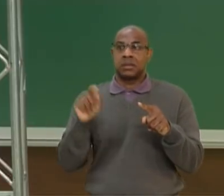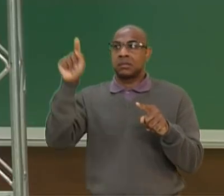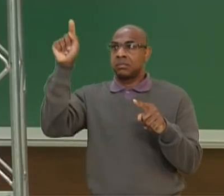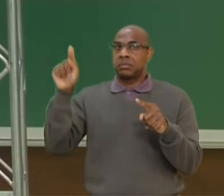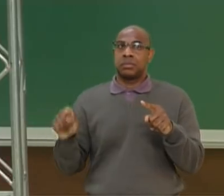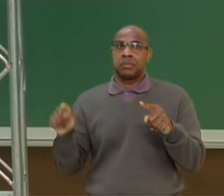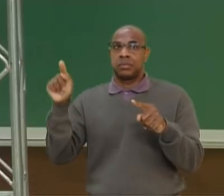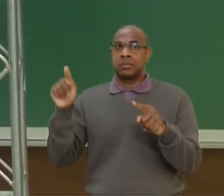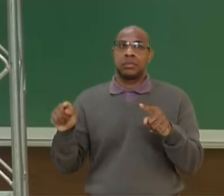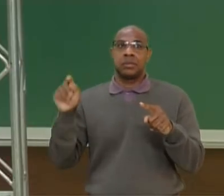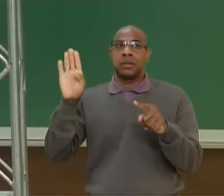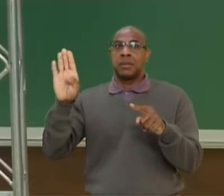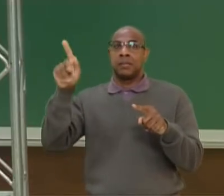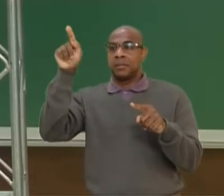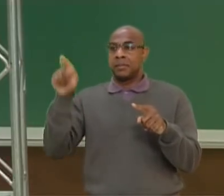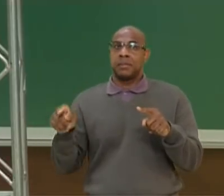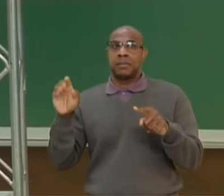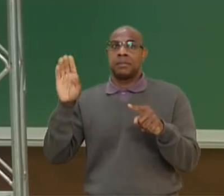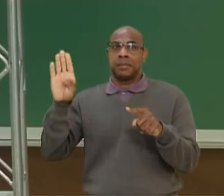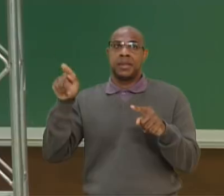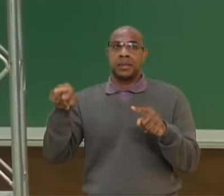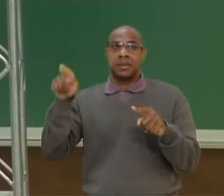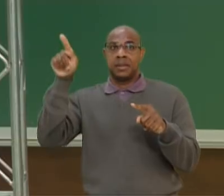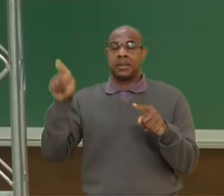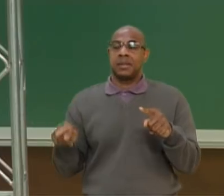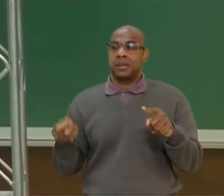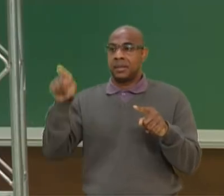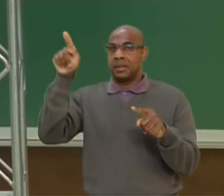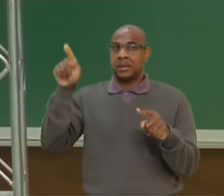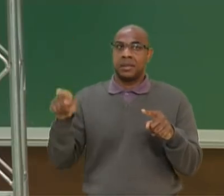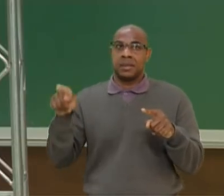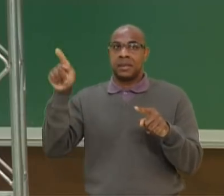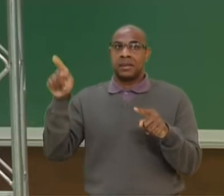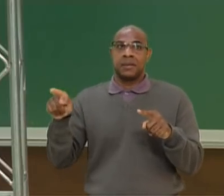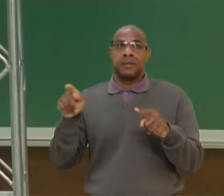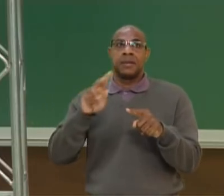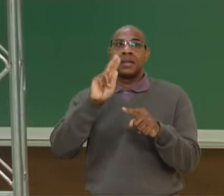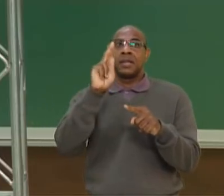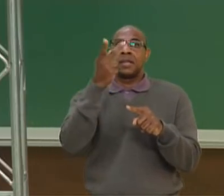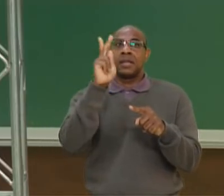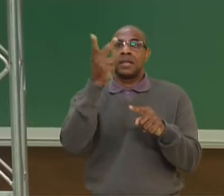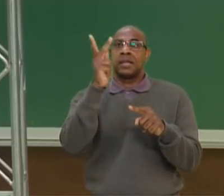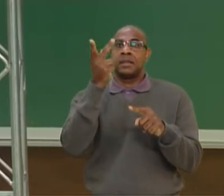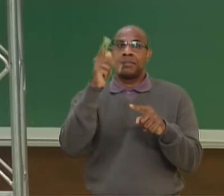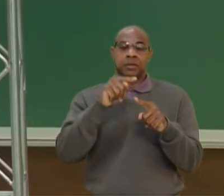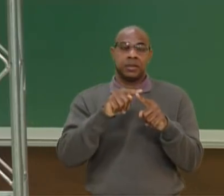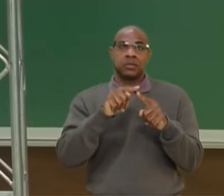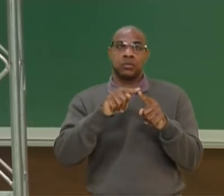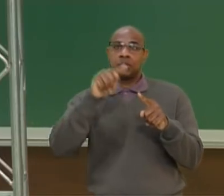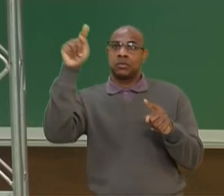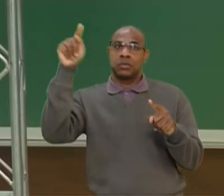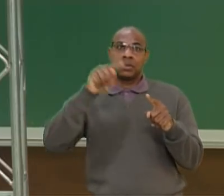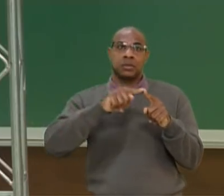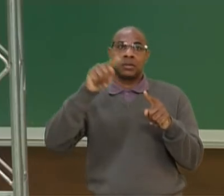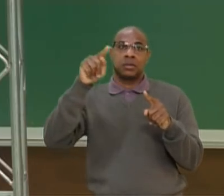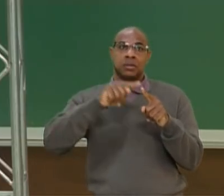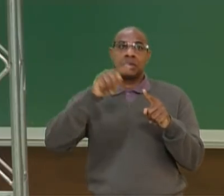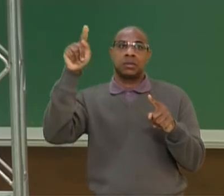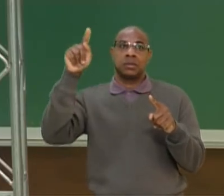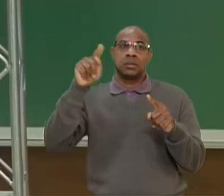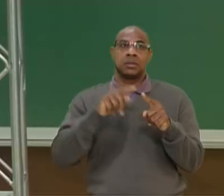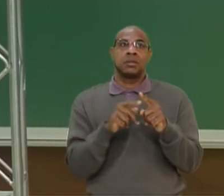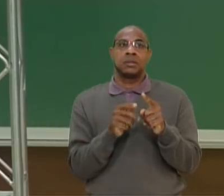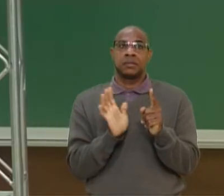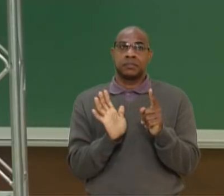B, sobre a hipotenusa, que é o tamanho do nosso vetor, que a gente acabou de definir, que é o módulo